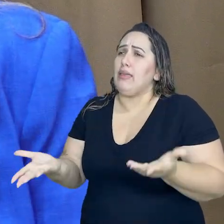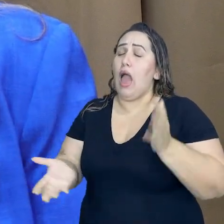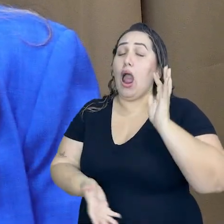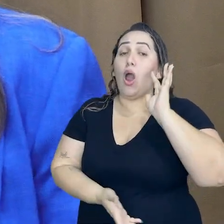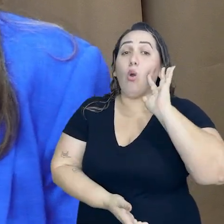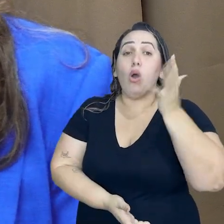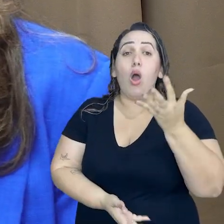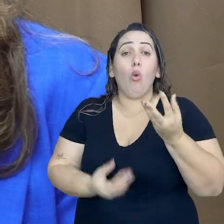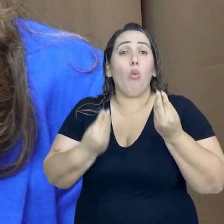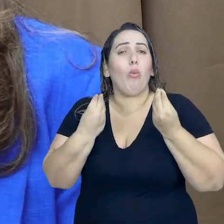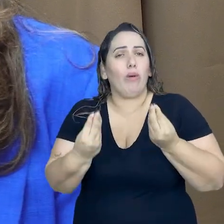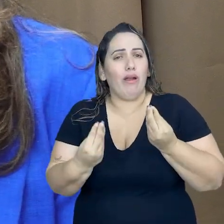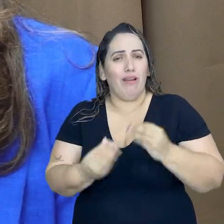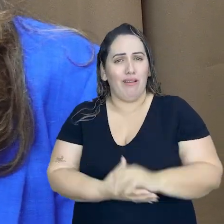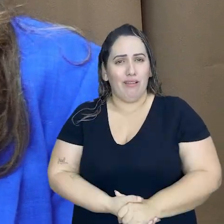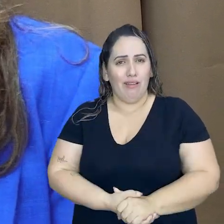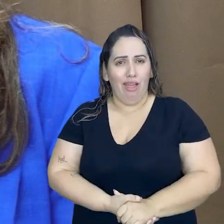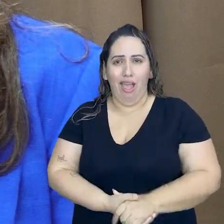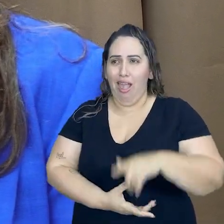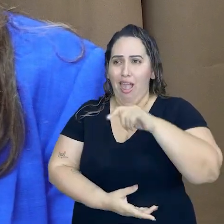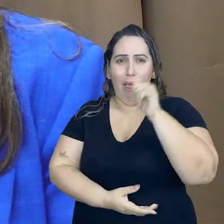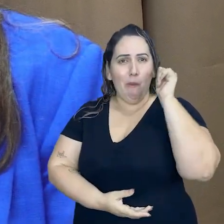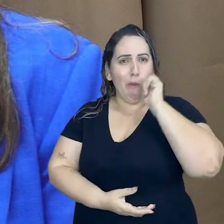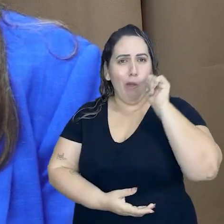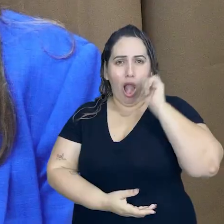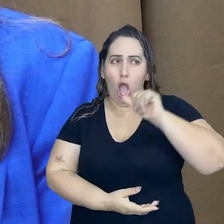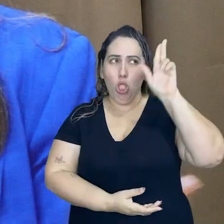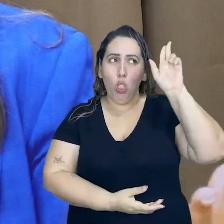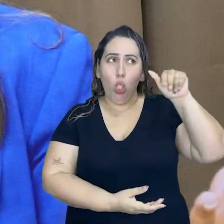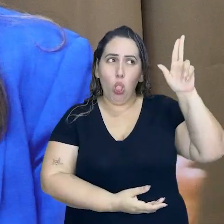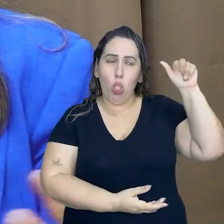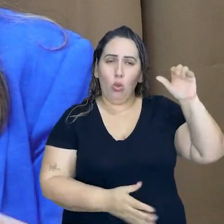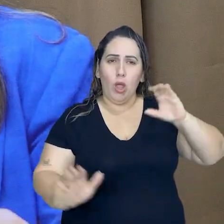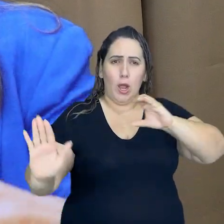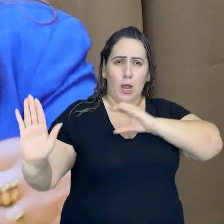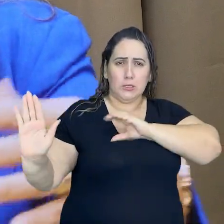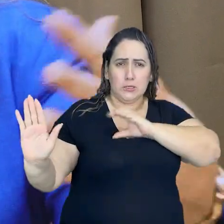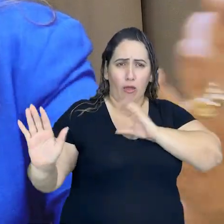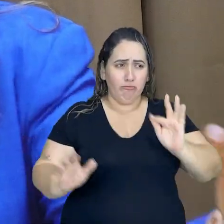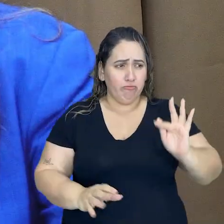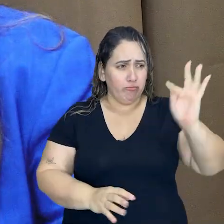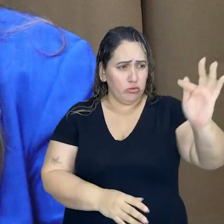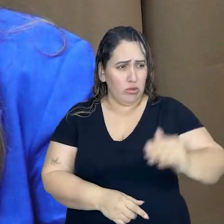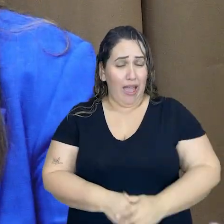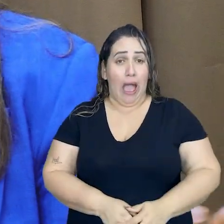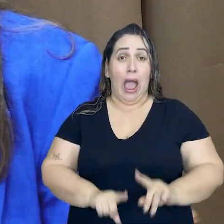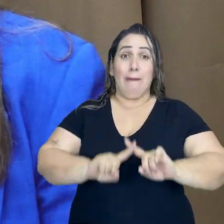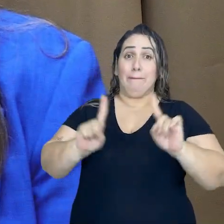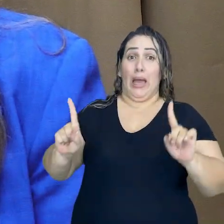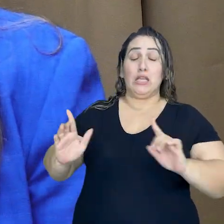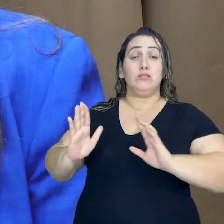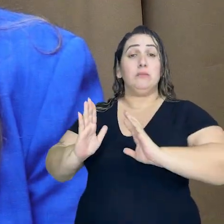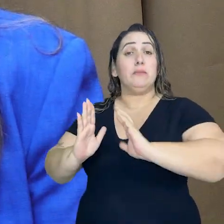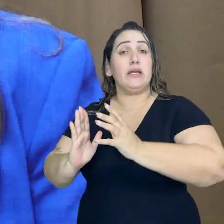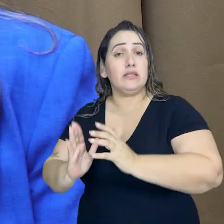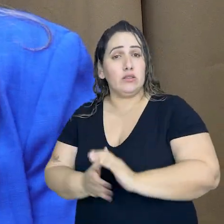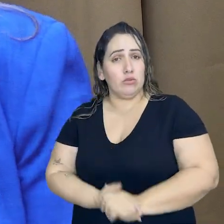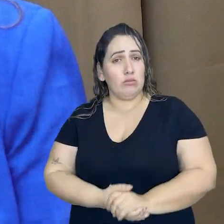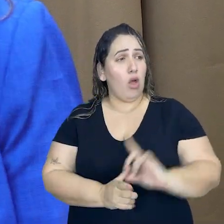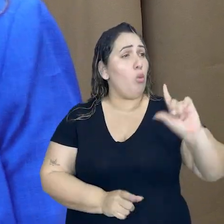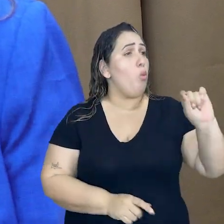ficar inelegível, né? Ela vai ser inelegível. Sim, mas e o partido? E a coligação? Como é que vai